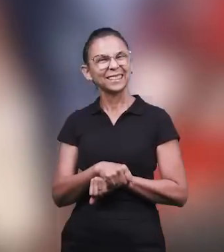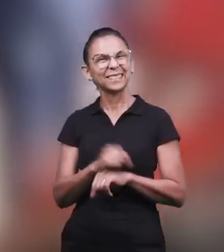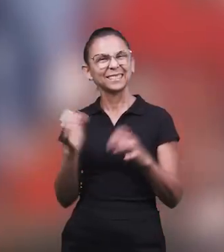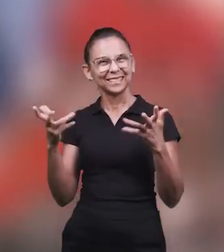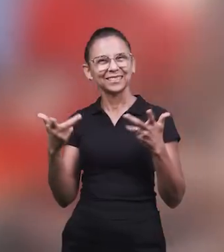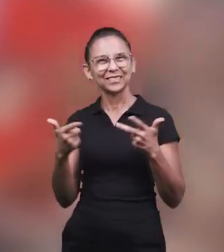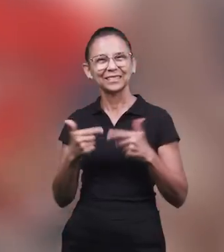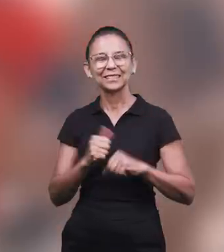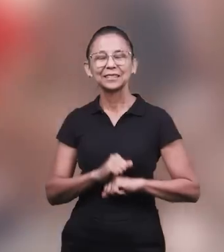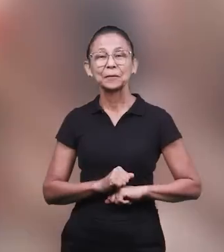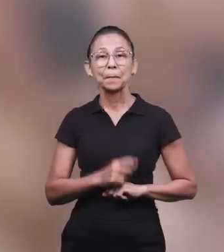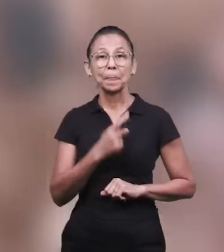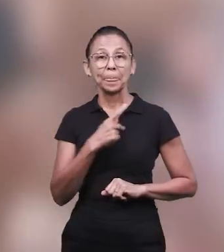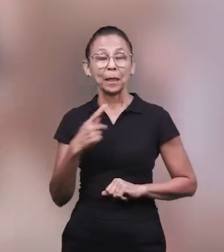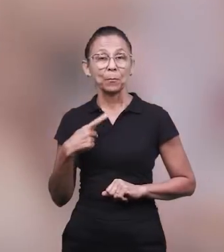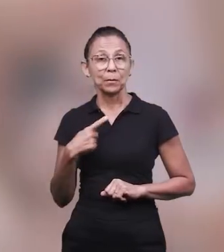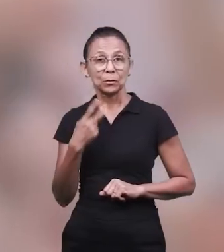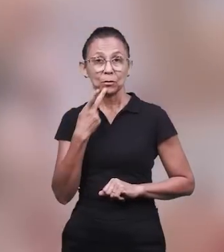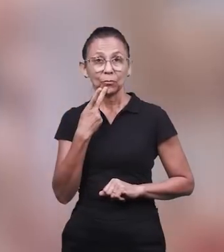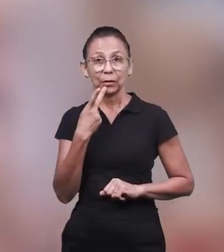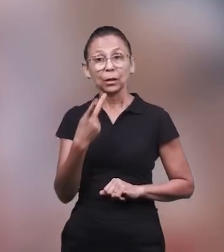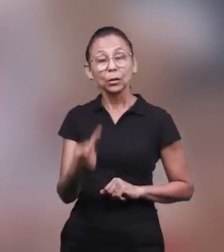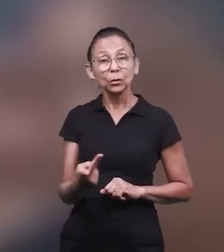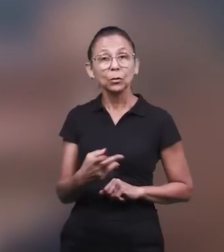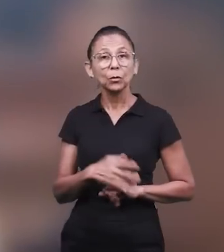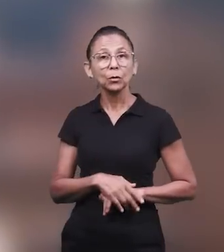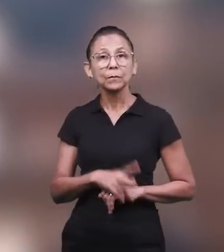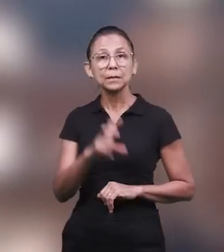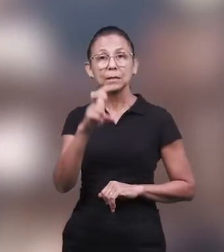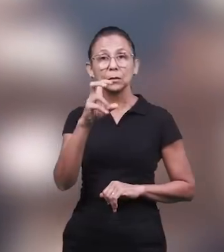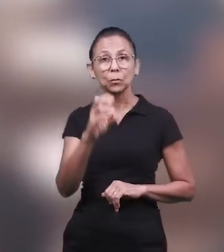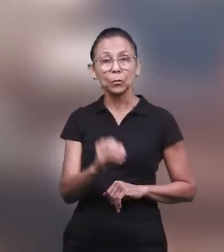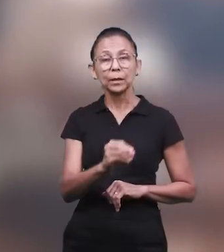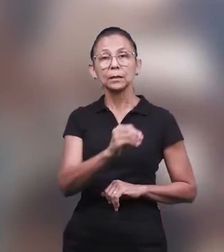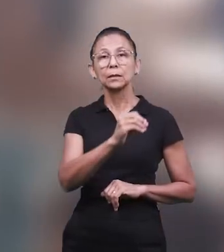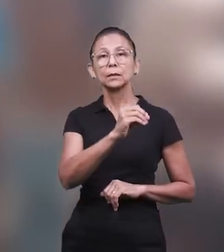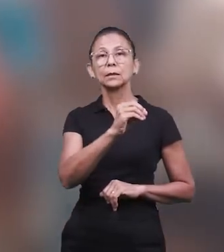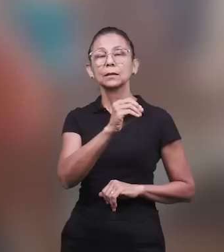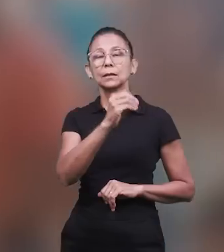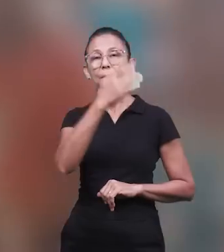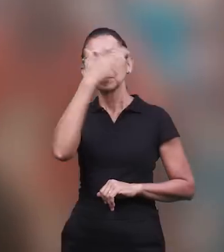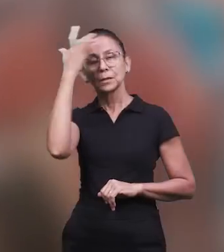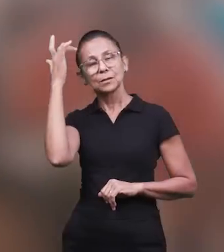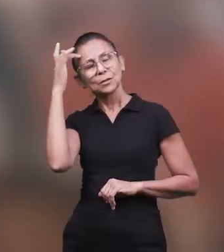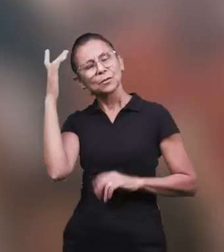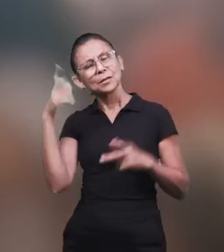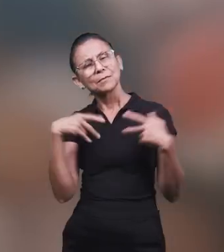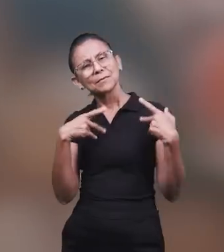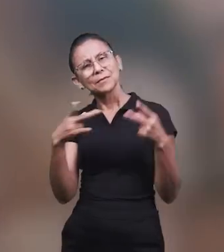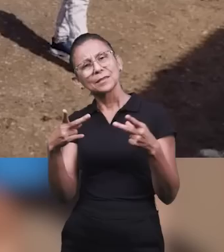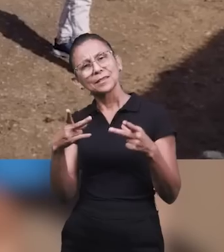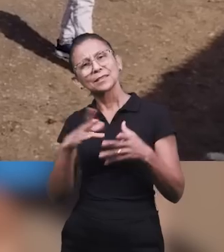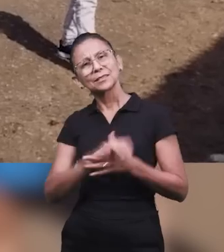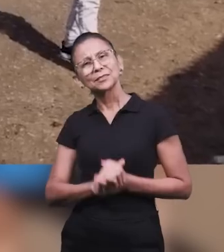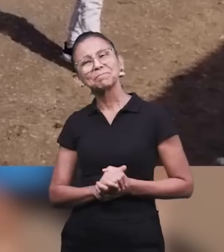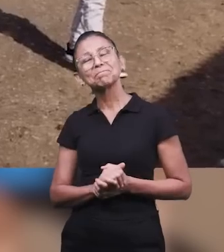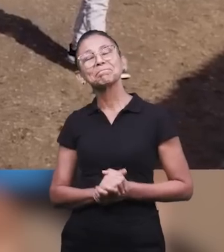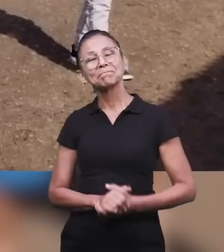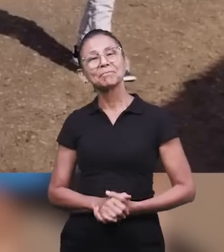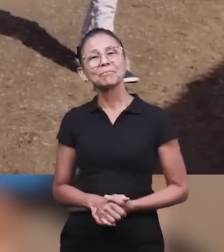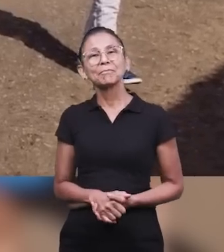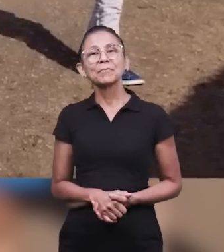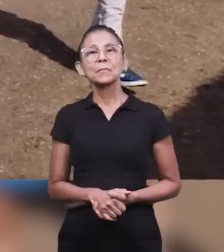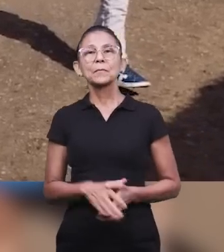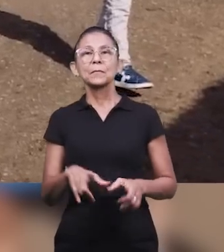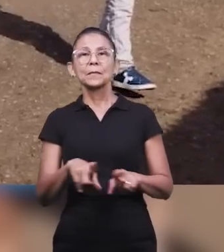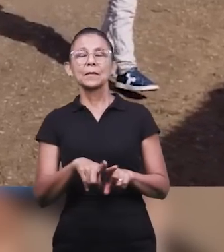O pastor nos conta que estiveram presentes no seminário 50 vidas, sendo 33 visitantes. Que bênção! Já em